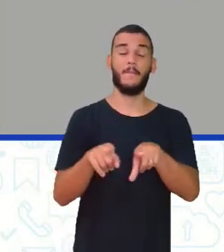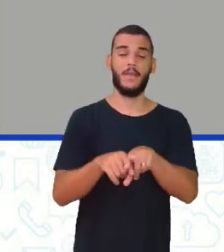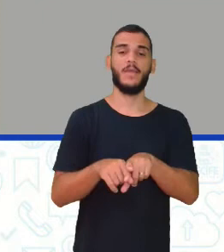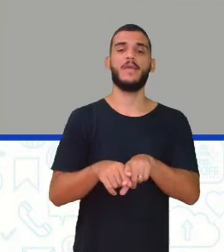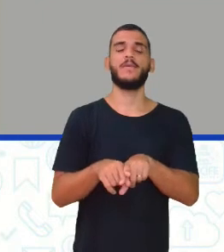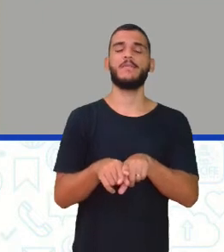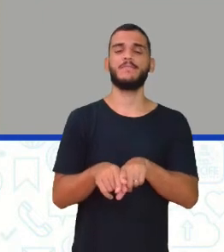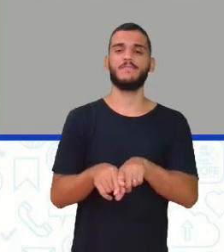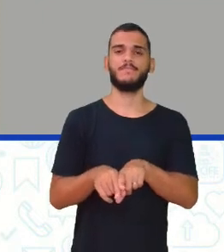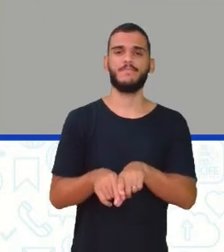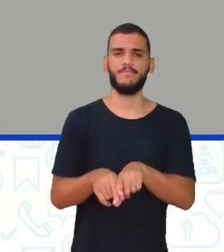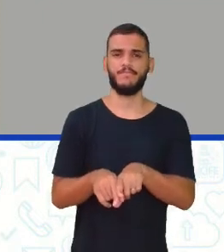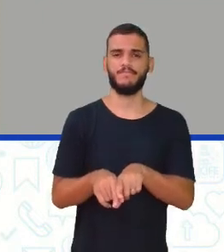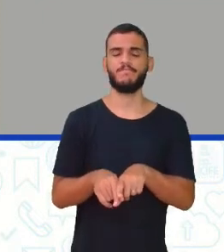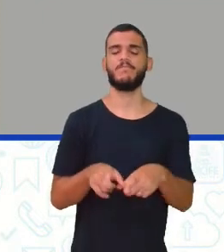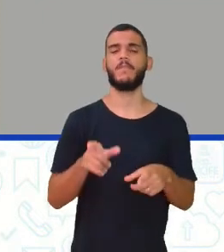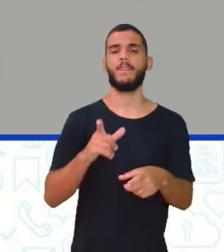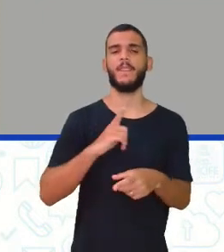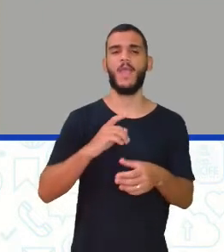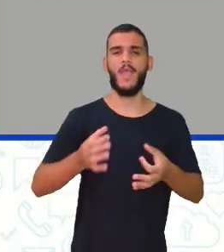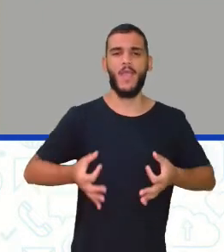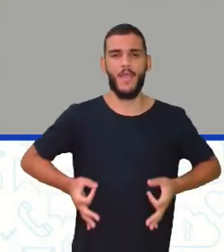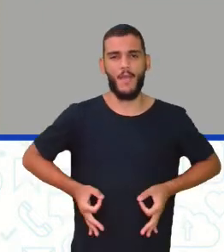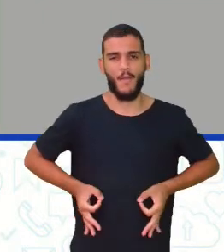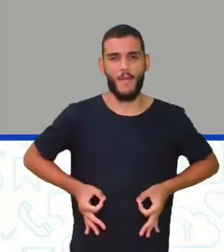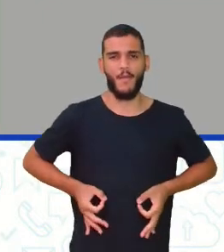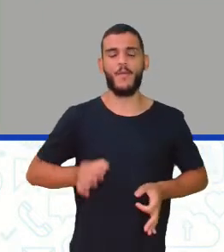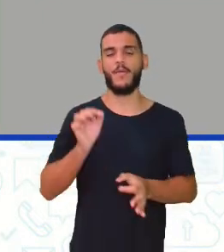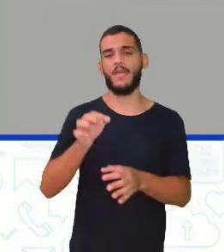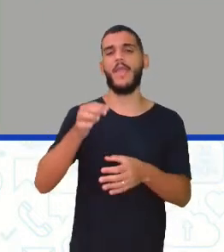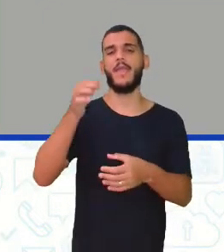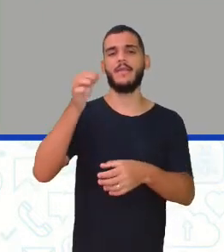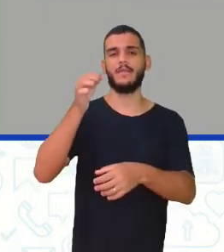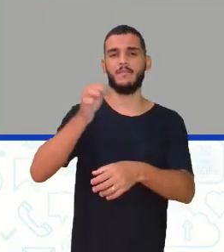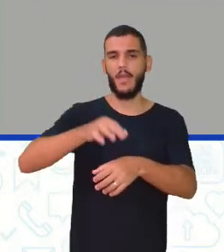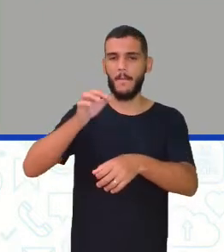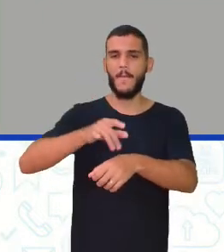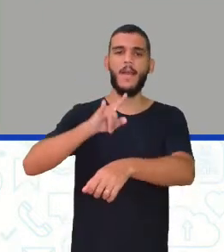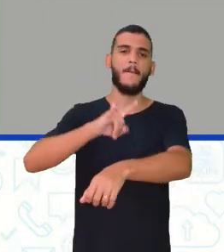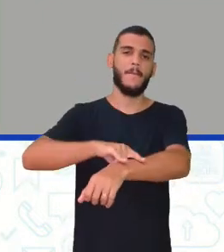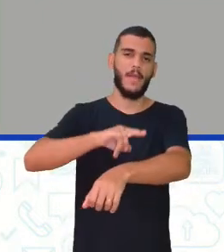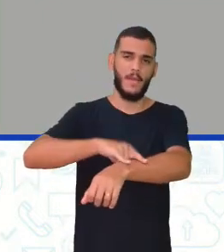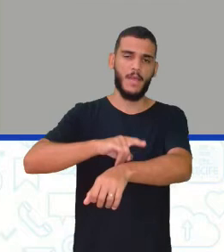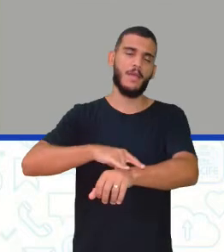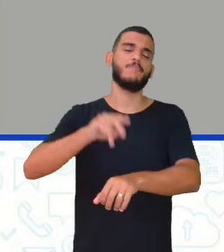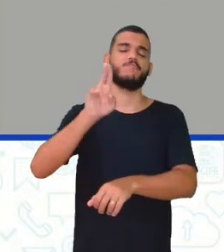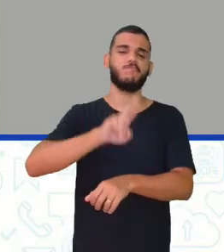né, dos rins, cada gotinha aí que vem da